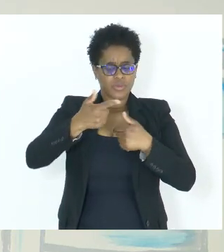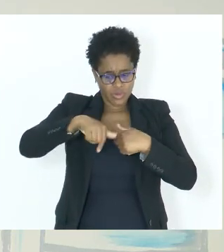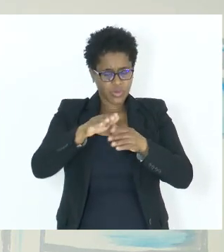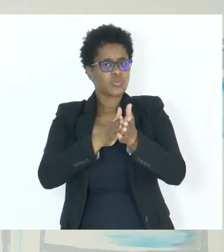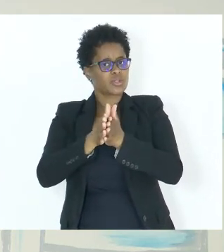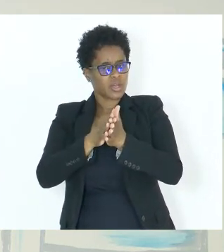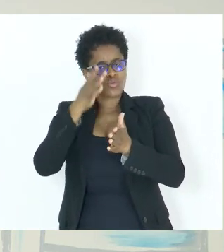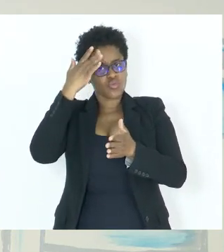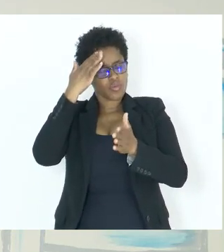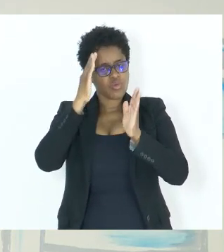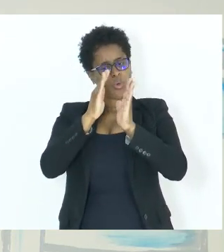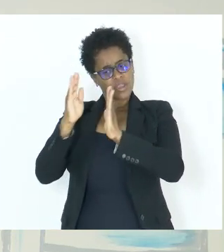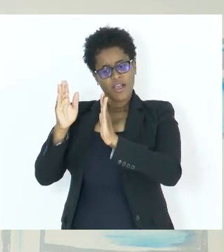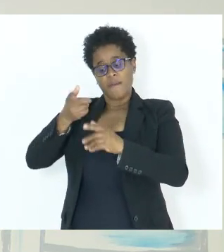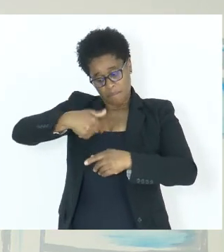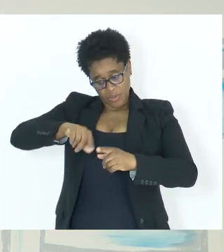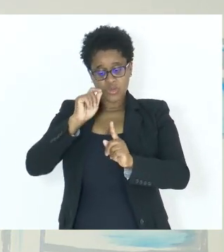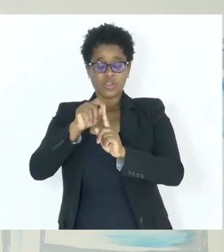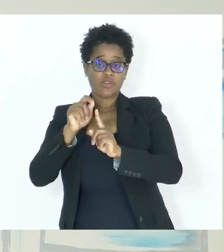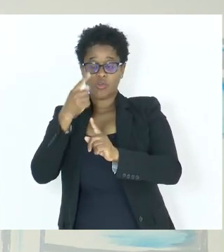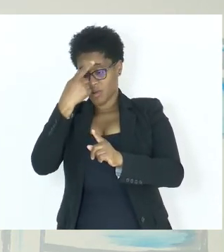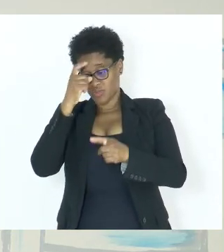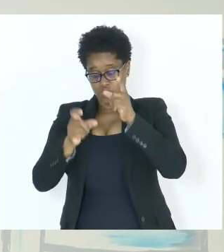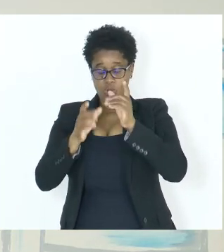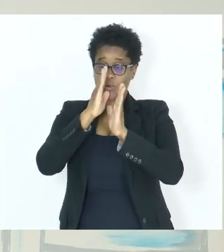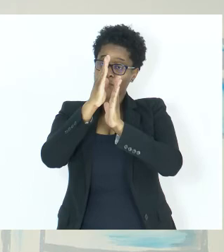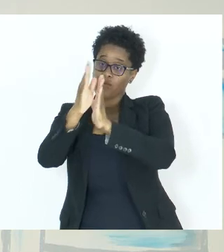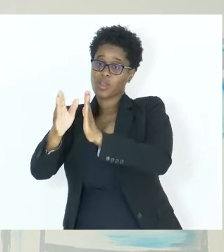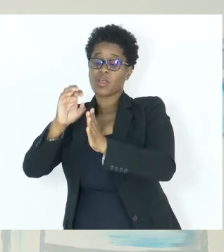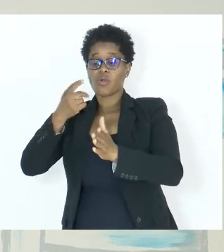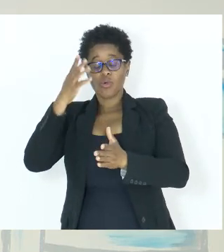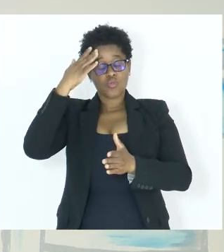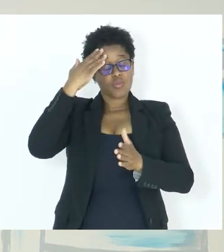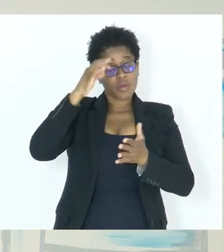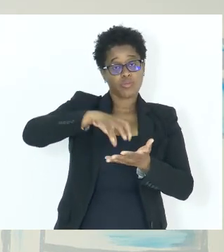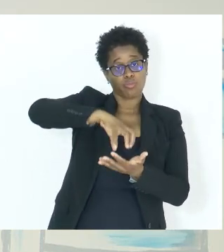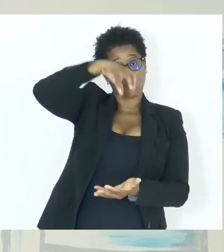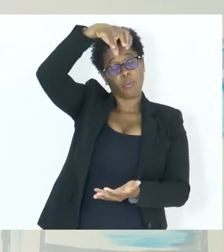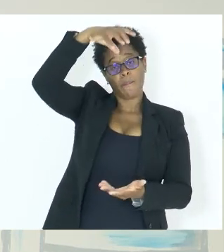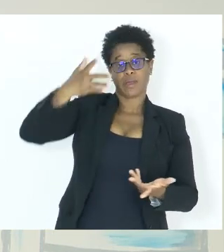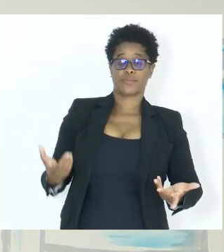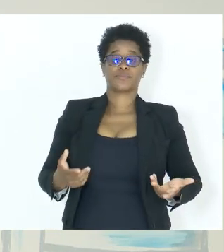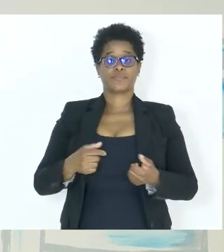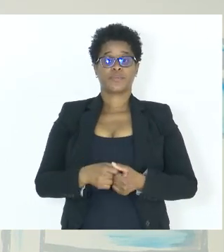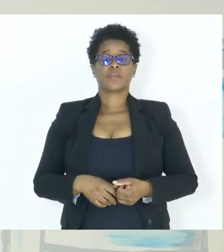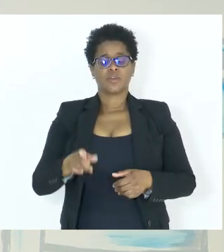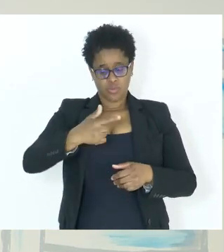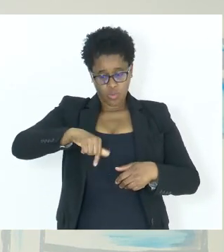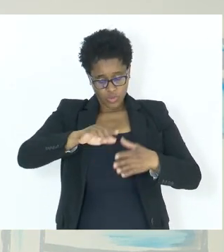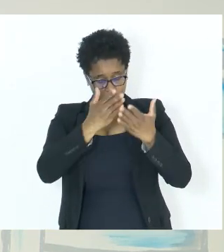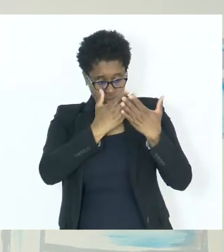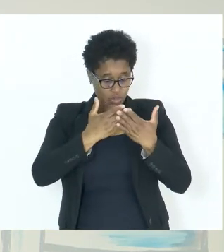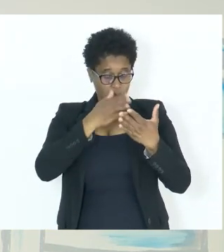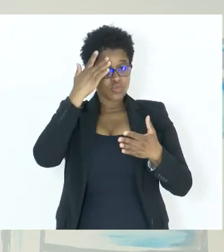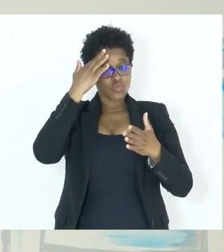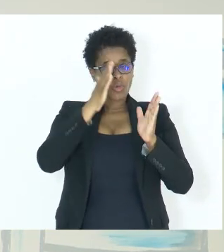números ordinais para identificar pessoas numa fila ou números de andar de um prédio. Nós estudamos os números